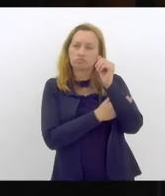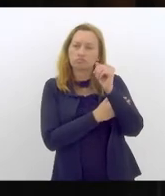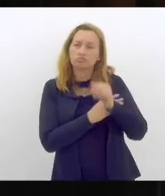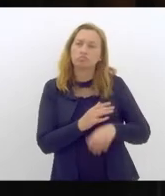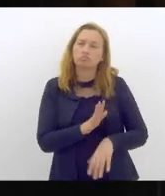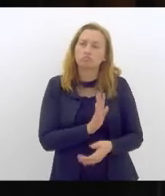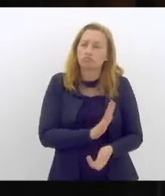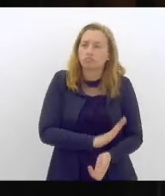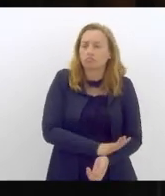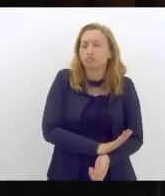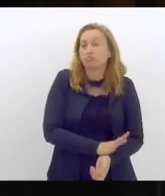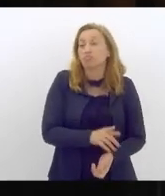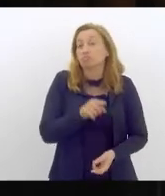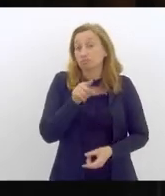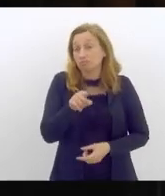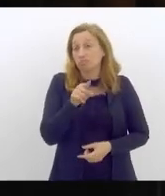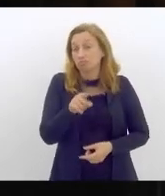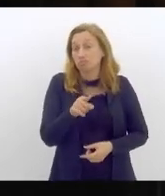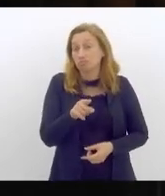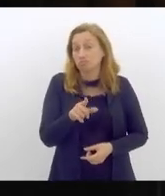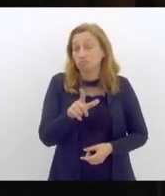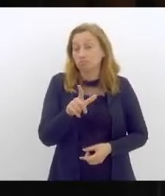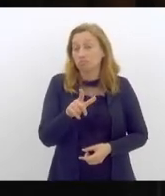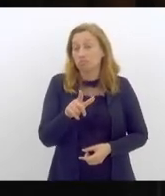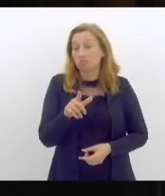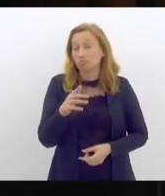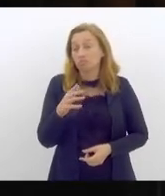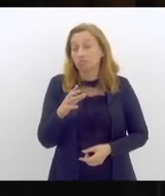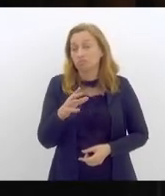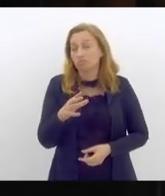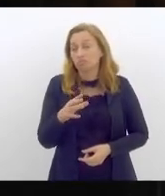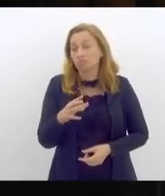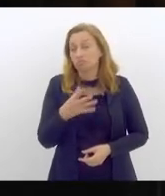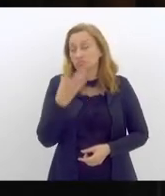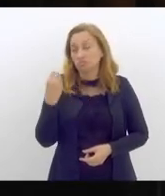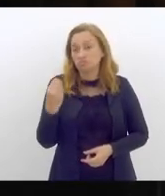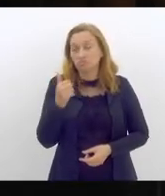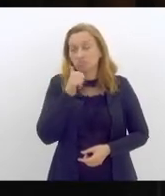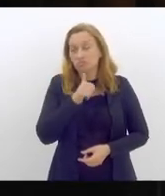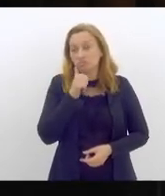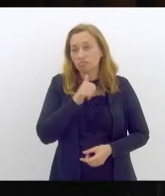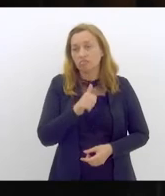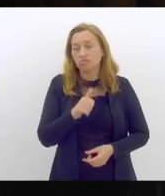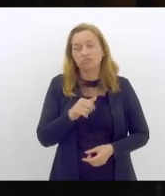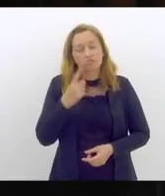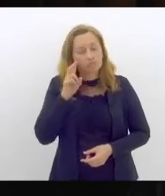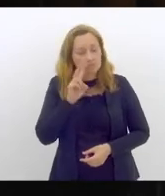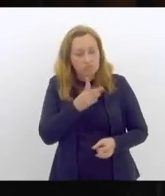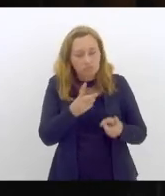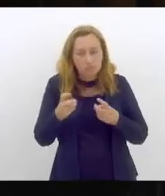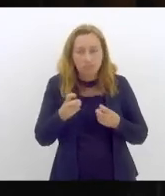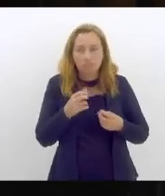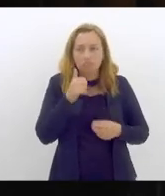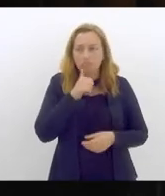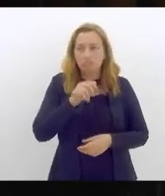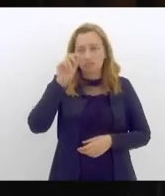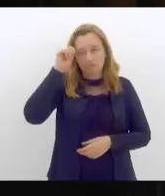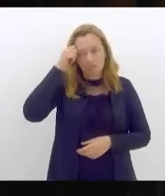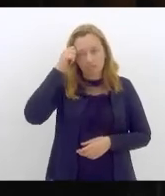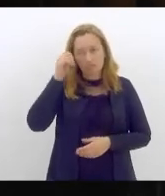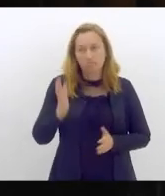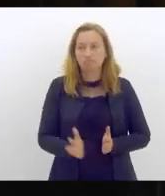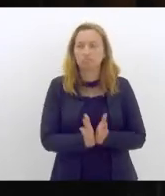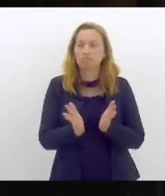racismo porque quando você coloca lupa sobre Essas mulheres são mulheres pobres pretas que estão morrendo que